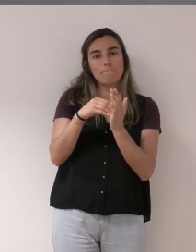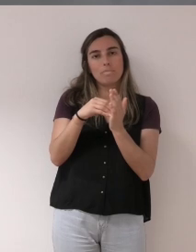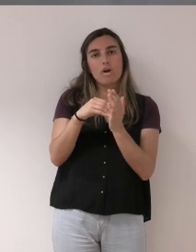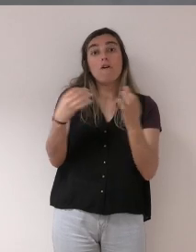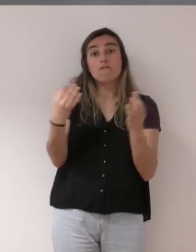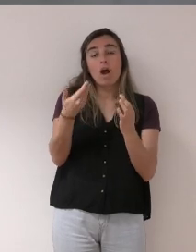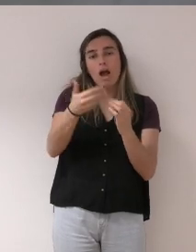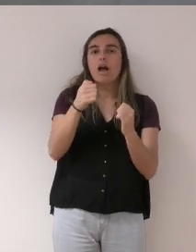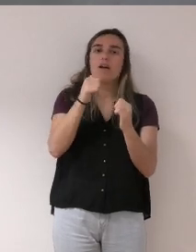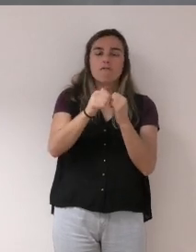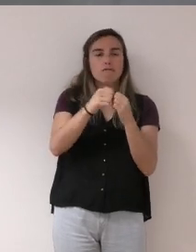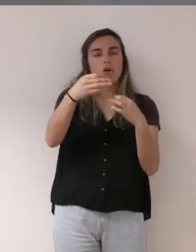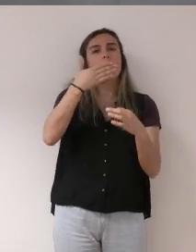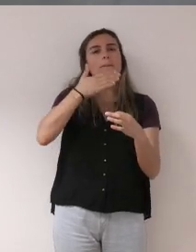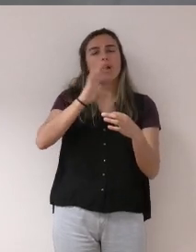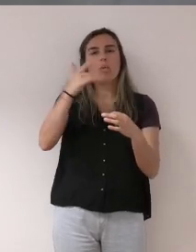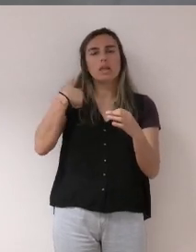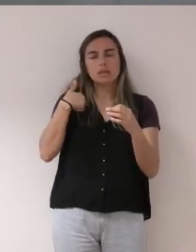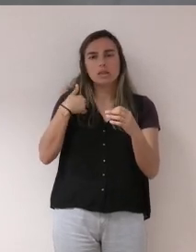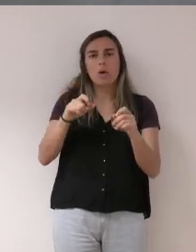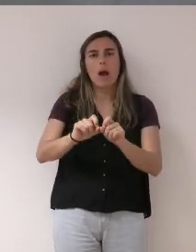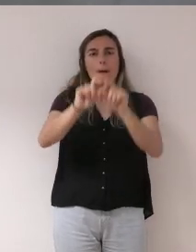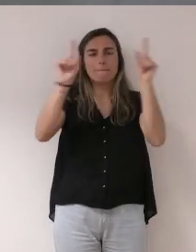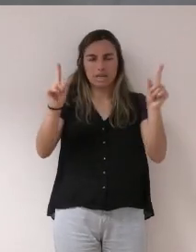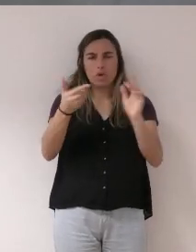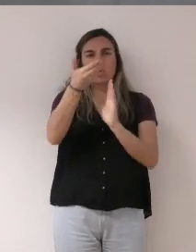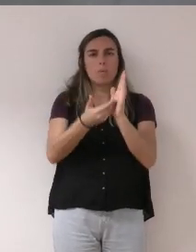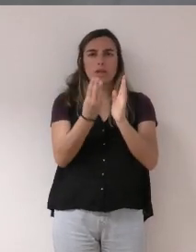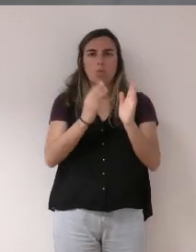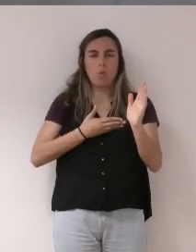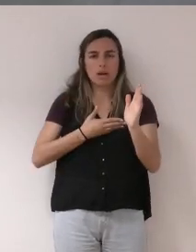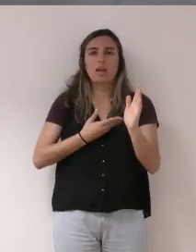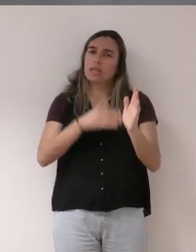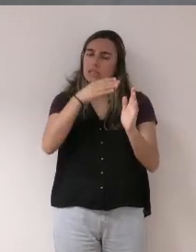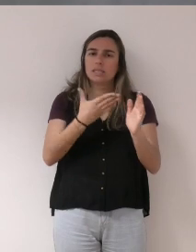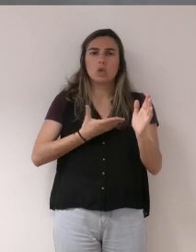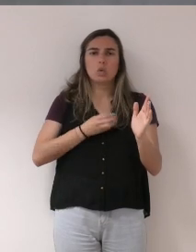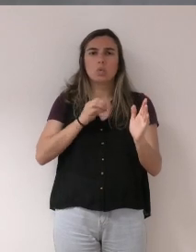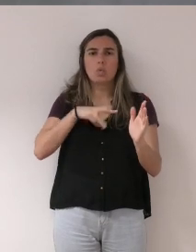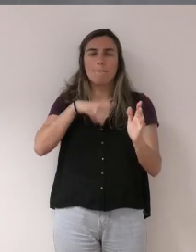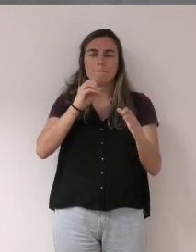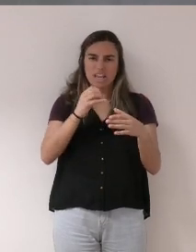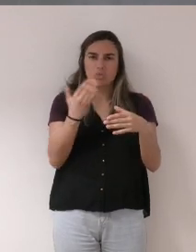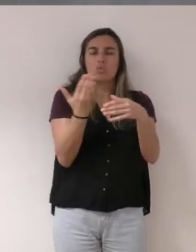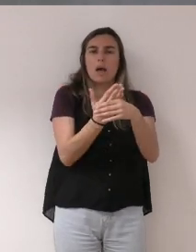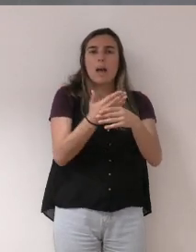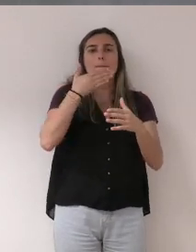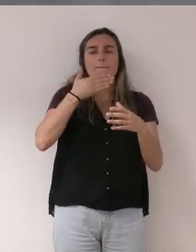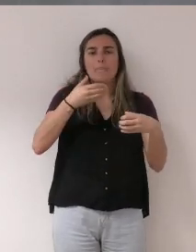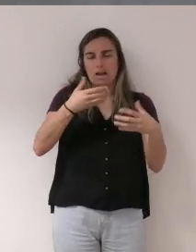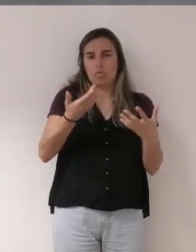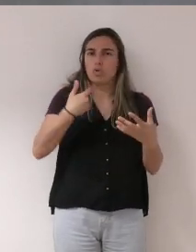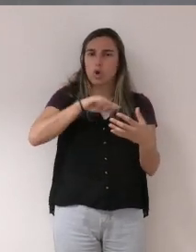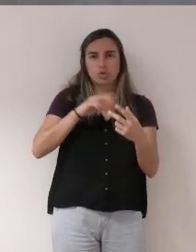que lá estava era folha em branco. Mas quando eu abri o documento no Word, o que me apareceu foi documento em branco. E, de facto, documento em branco é aquilo que nós